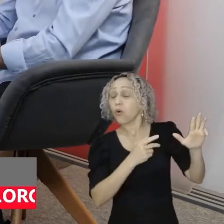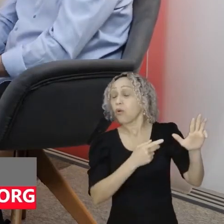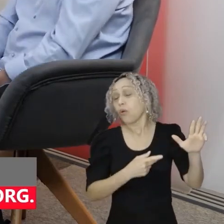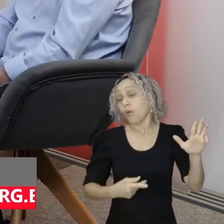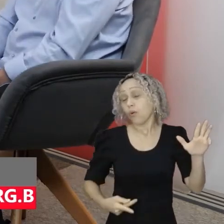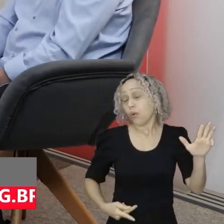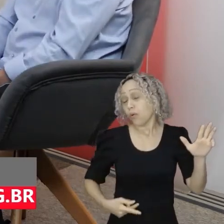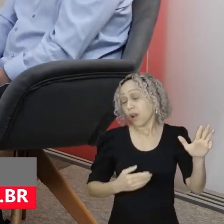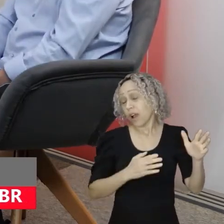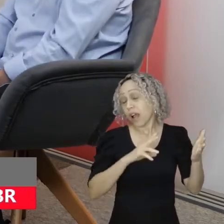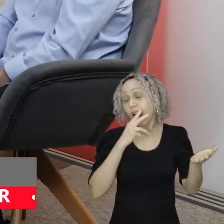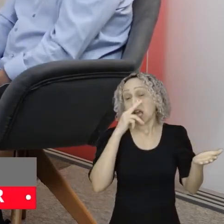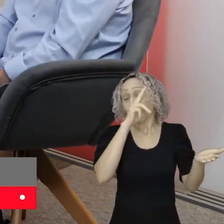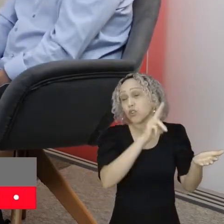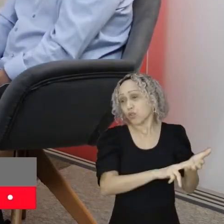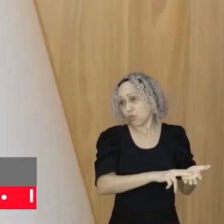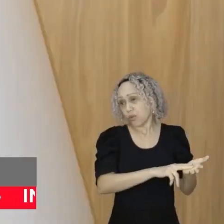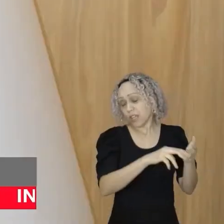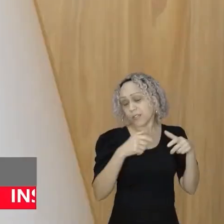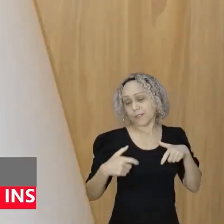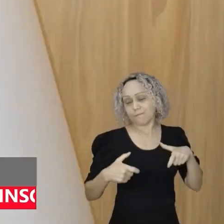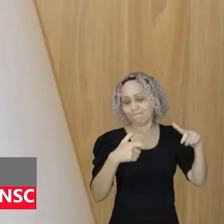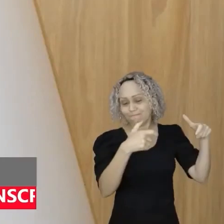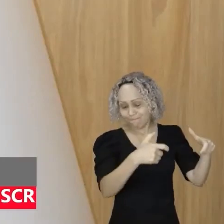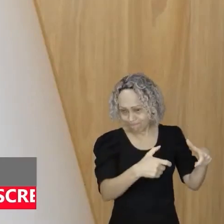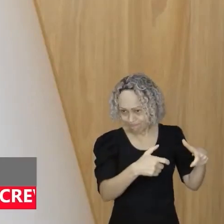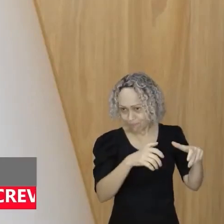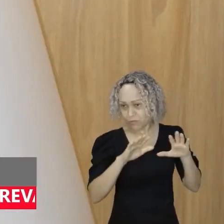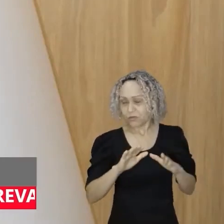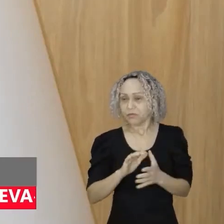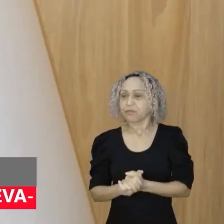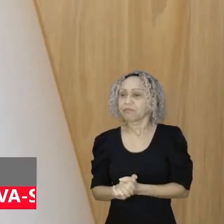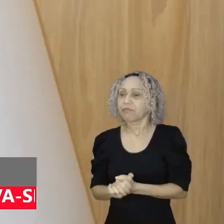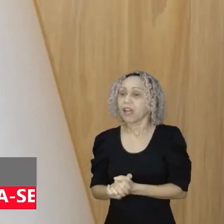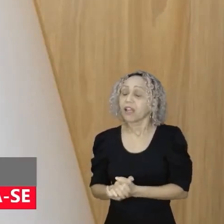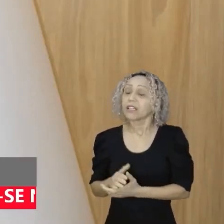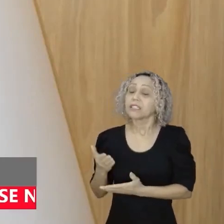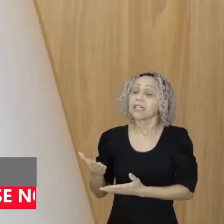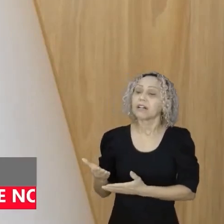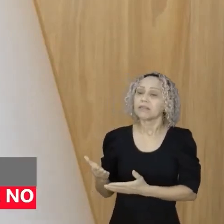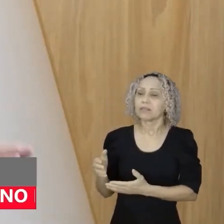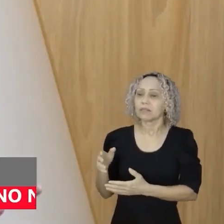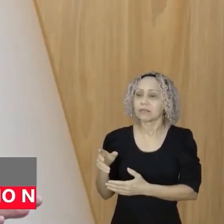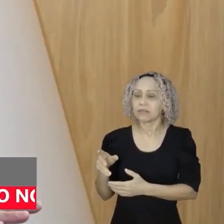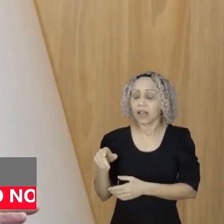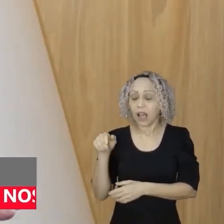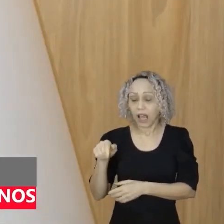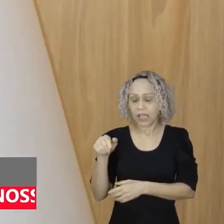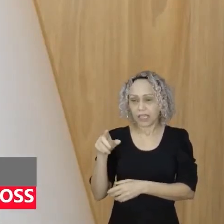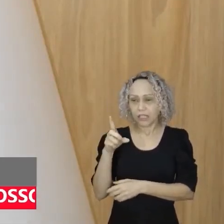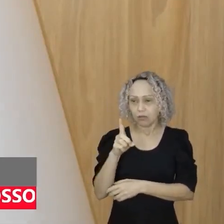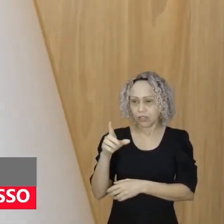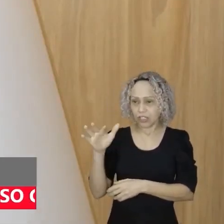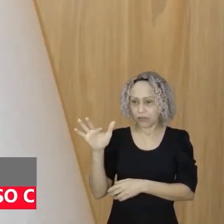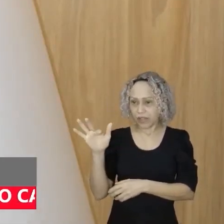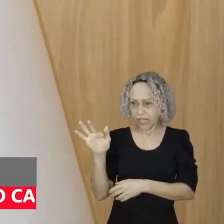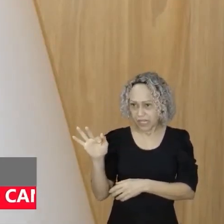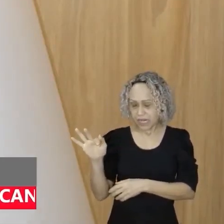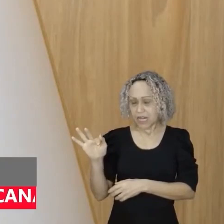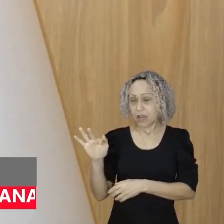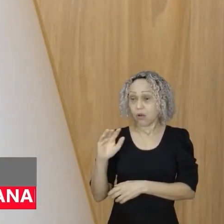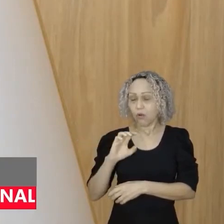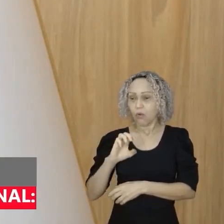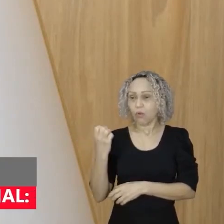durante o processo. O responsável por ela era o secretário de Segurança, que era o ministro do Bolsonaro, o Anderson Torres, também